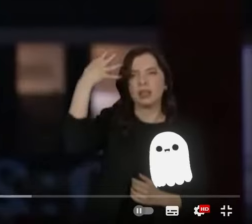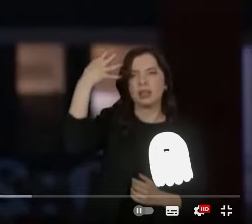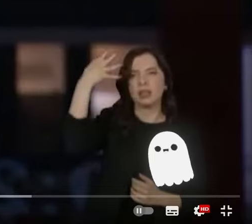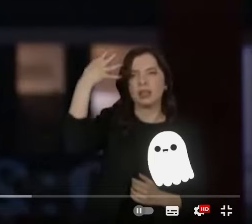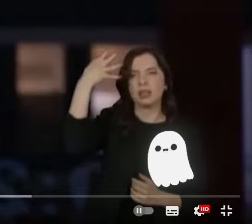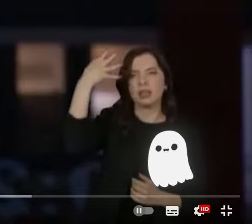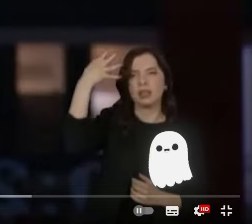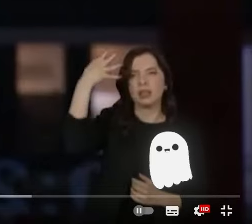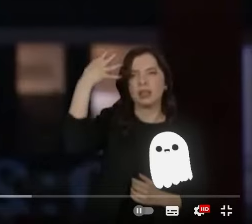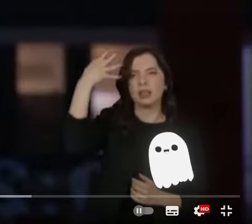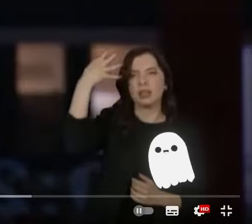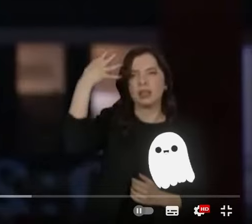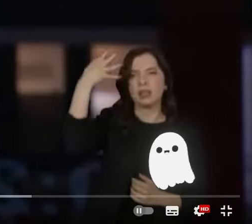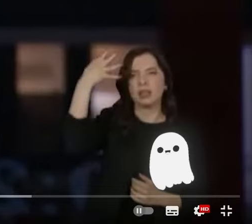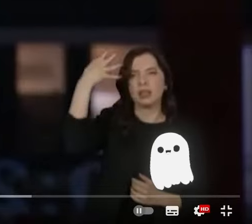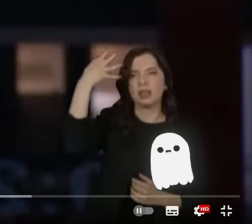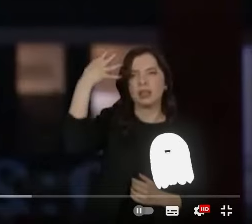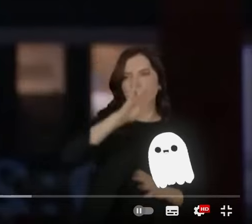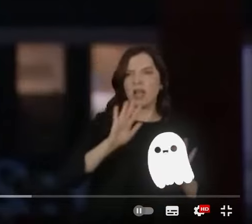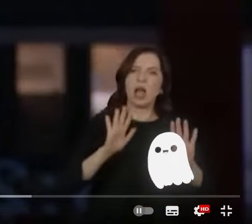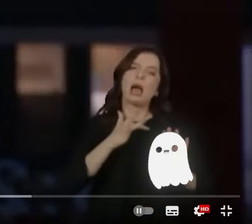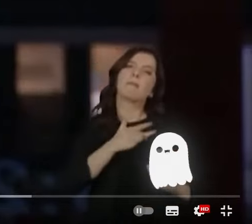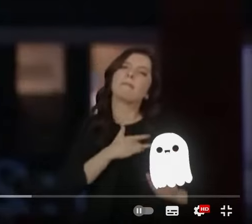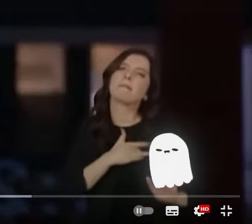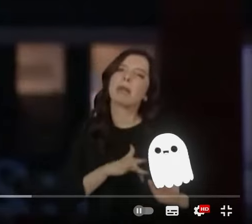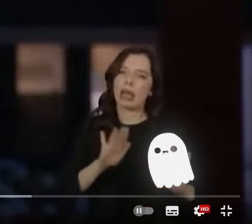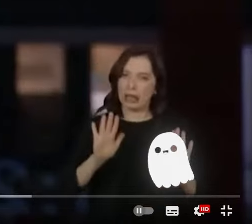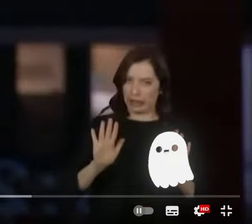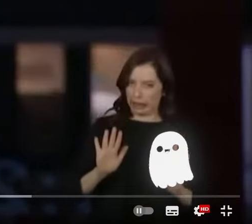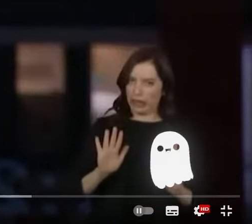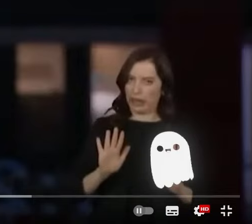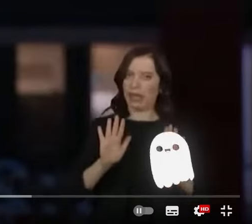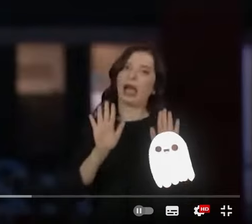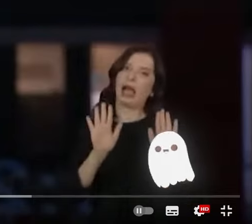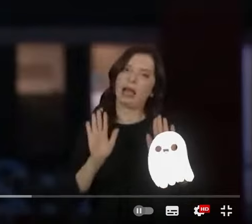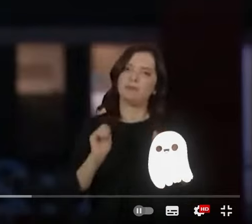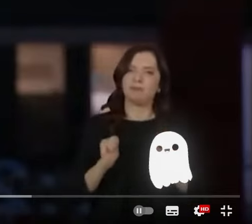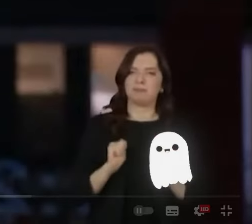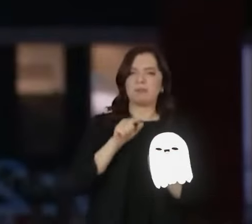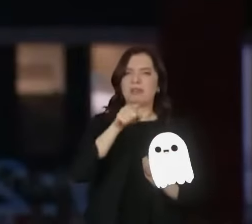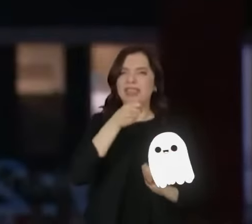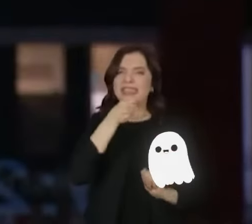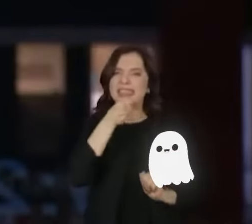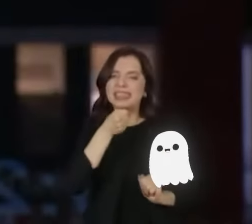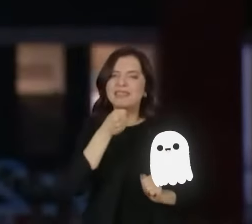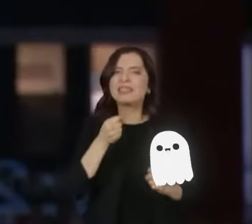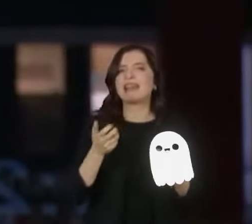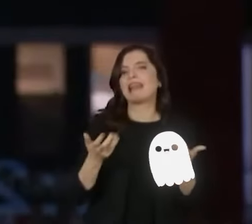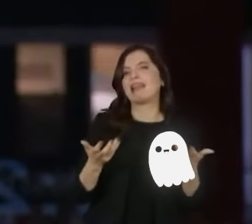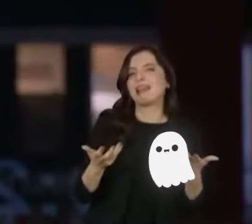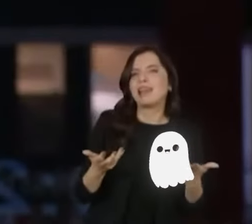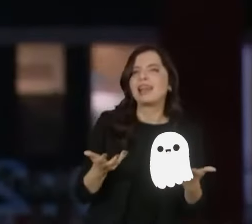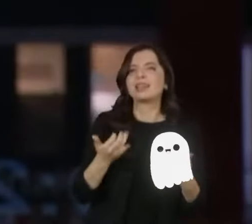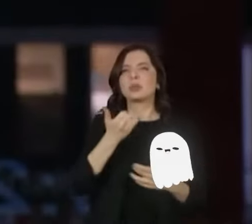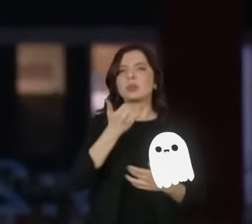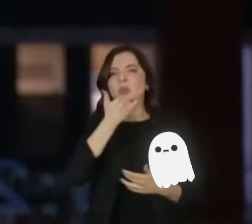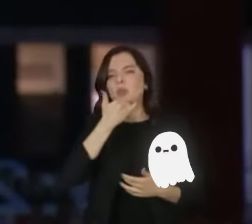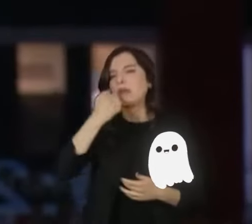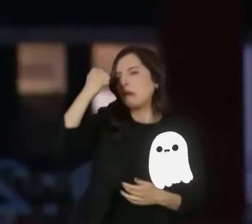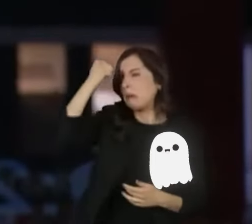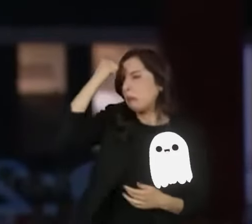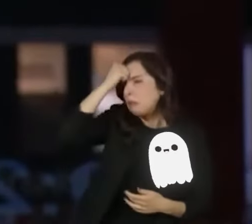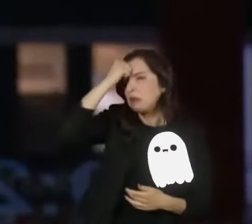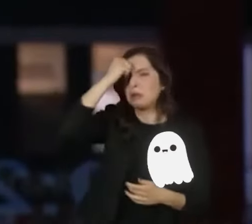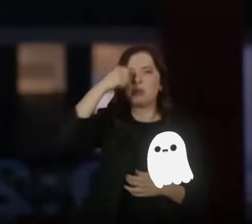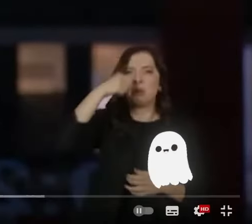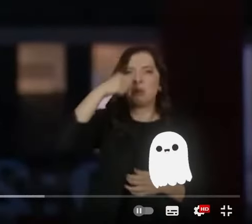Ai, gente, eu não consigo olhar pra esse cara sem vontade, não. Você falou em uma entrevista que você arrependeu, que você entrou numa... É uma urgência. Uma eleição errada. Acho que você